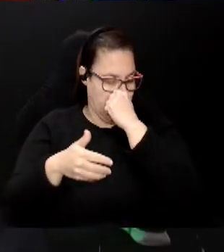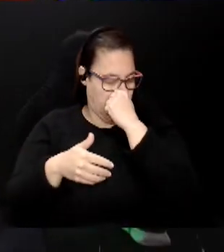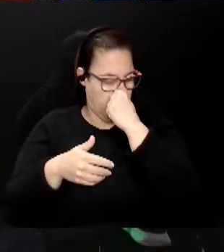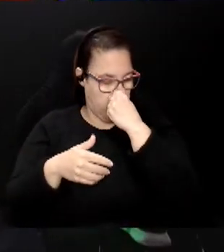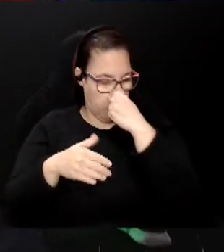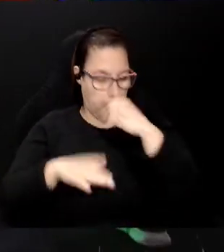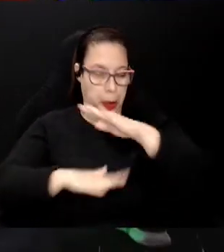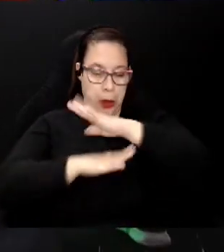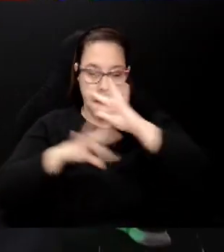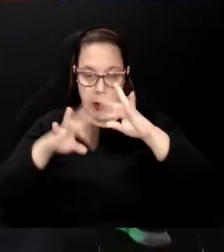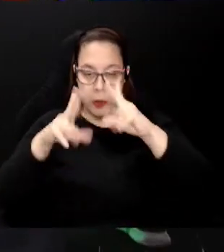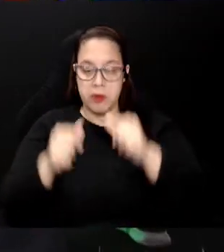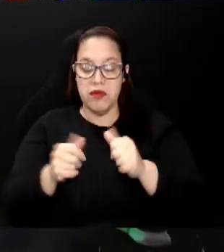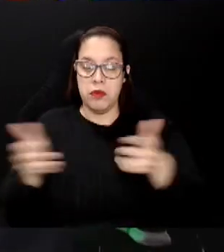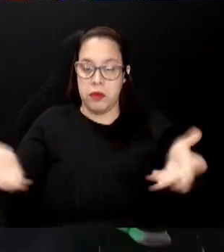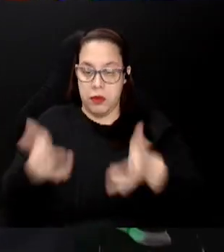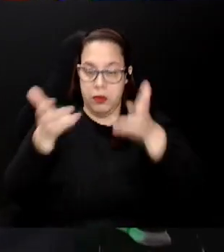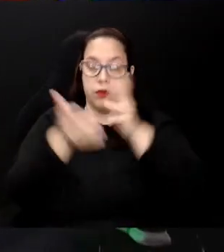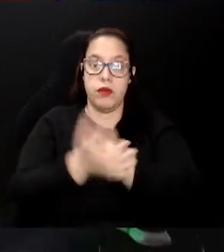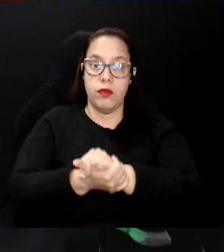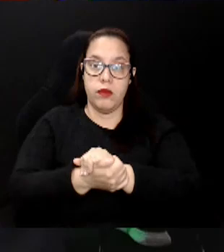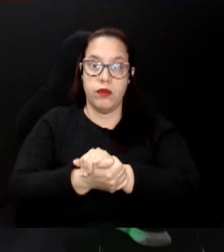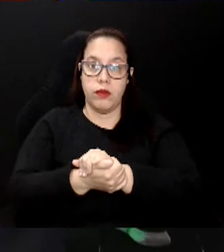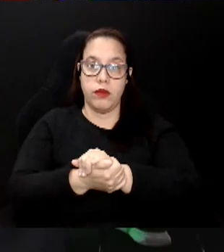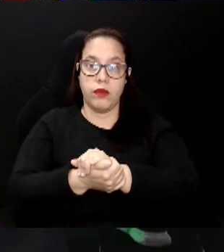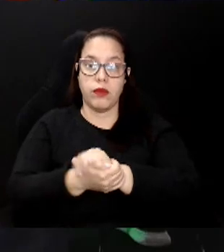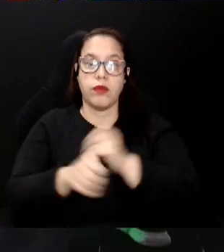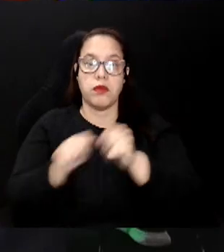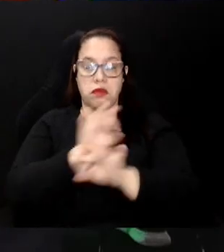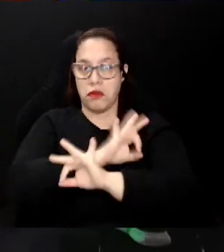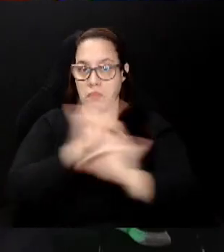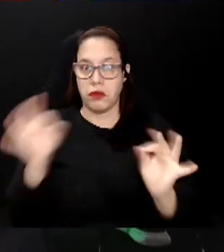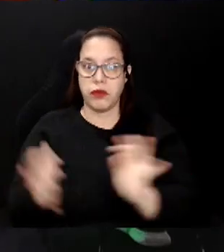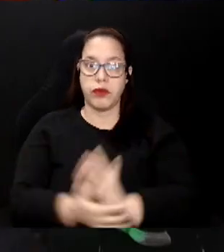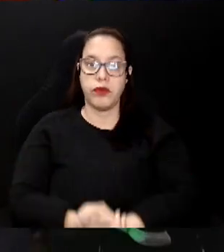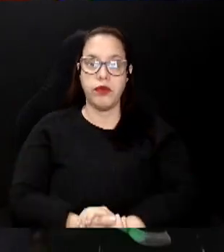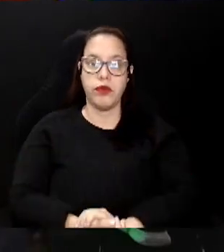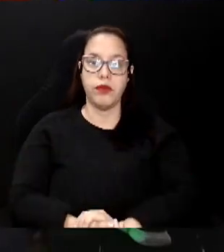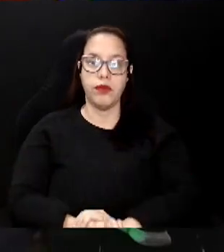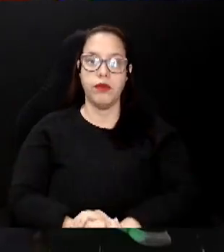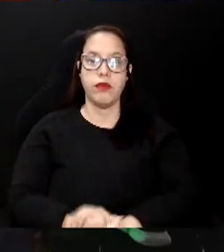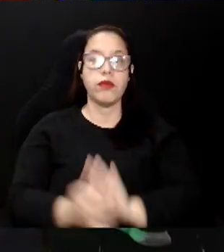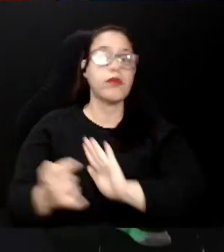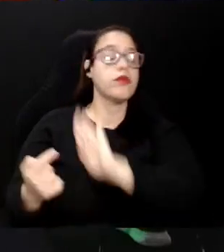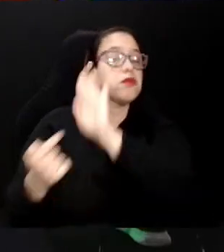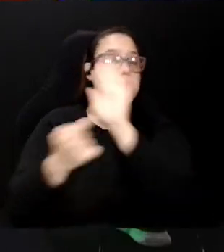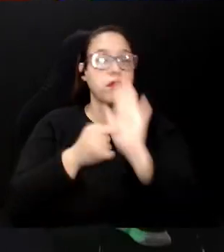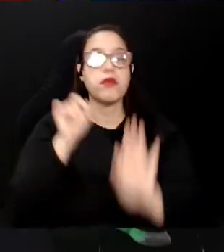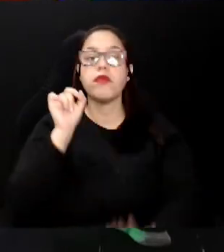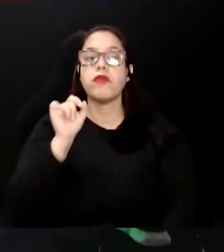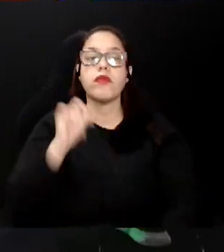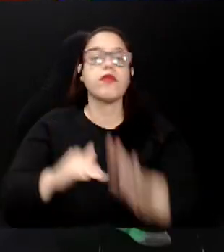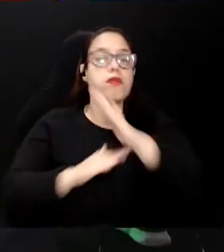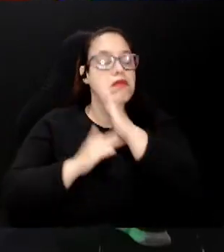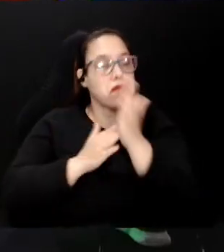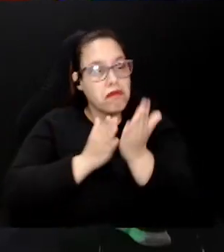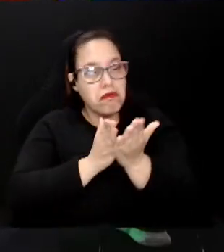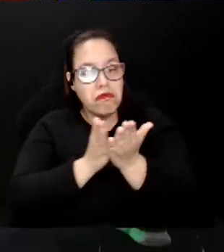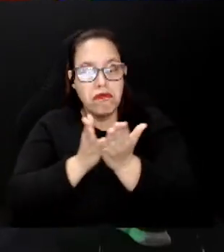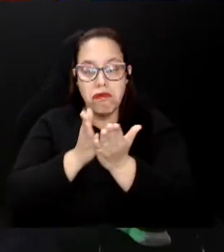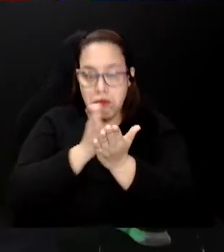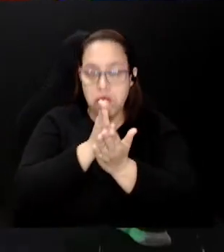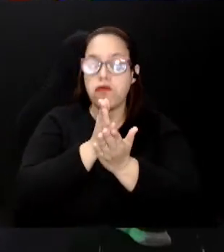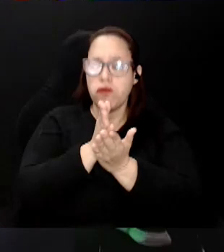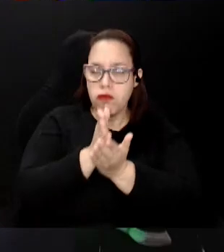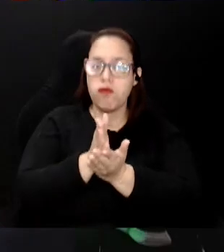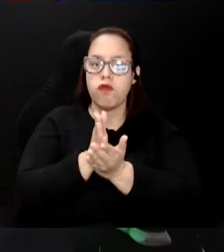nessa iniciativa que foi exitosa. E isso demonstra que a Câmara caminha cada dia